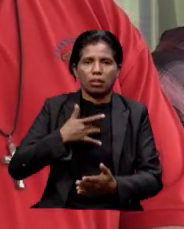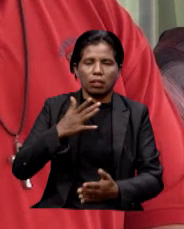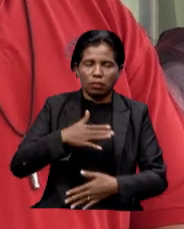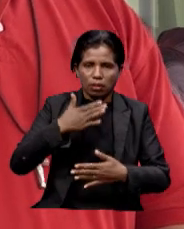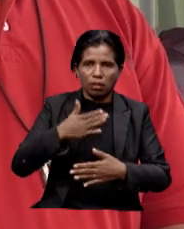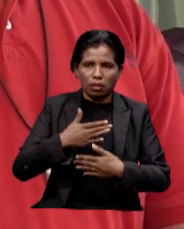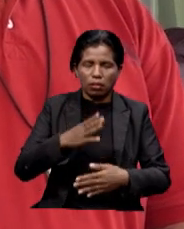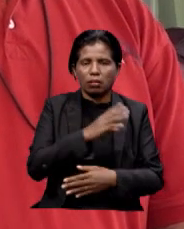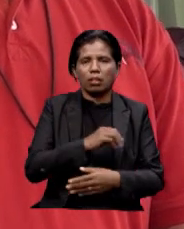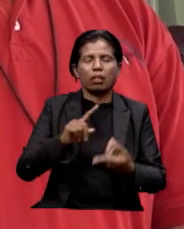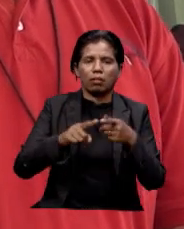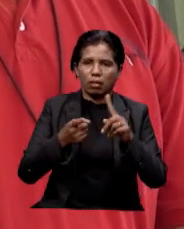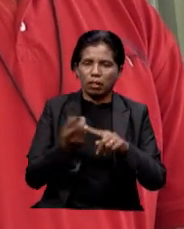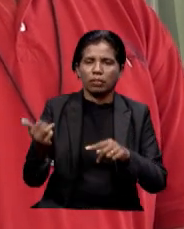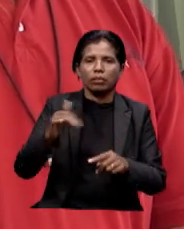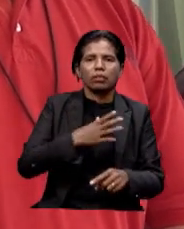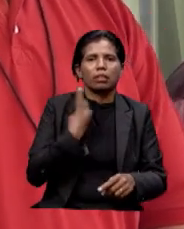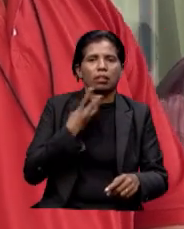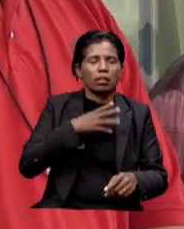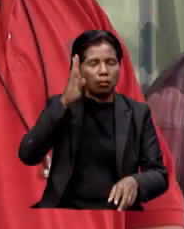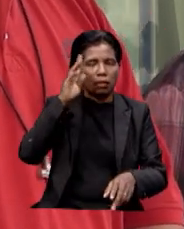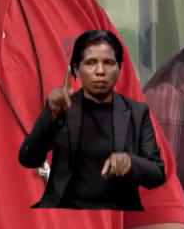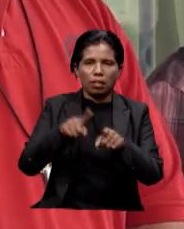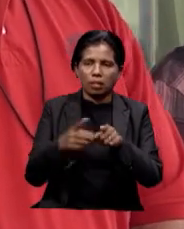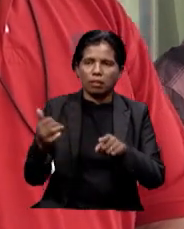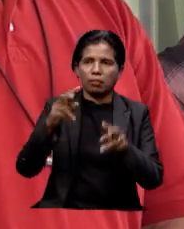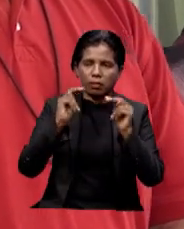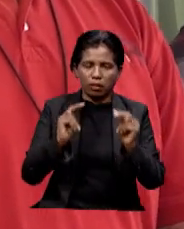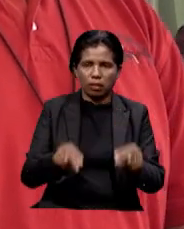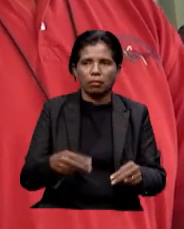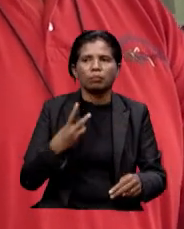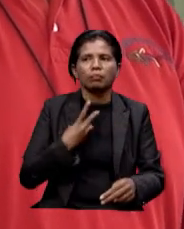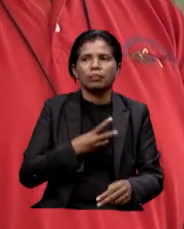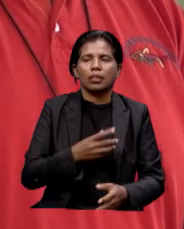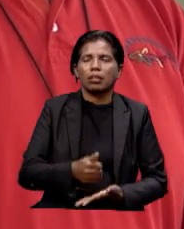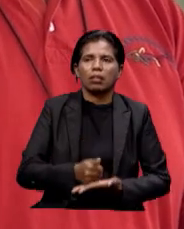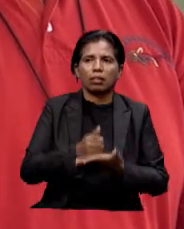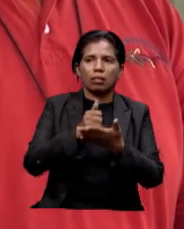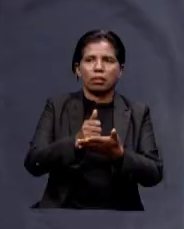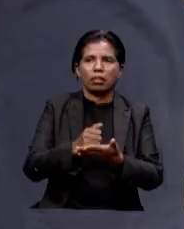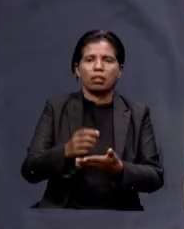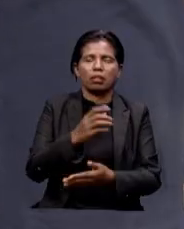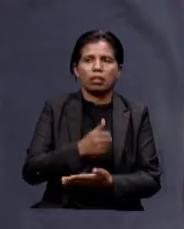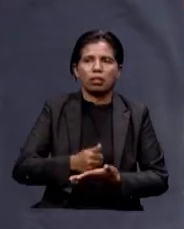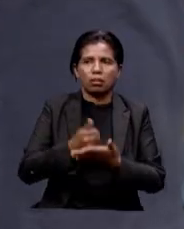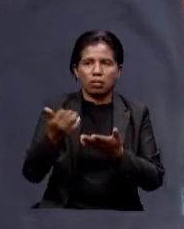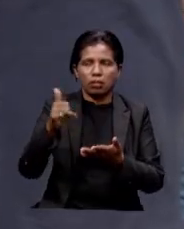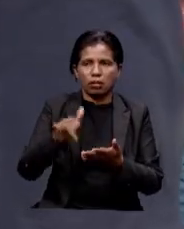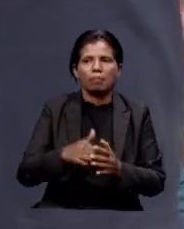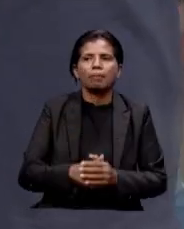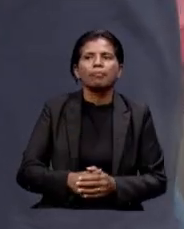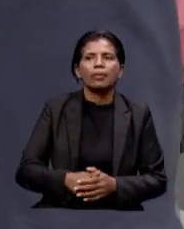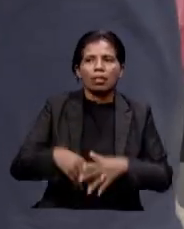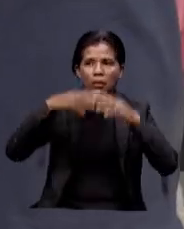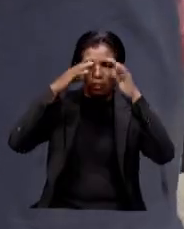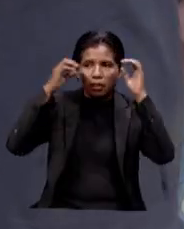nebelon sira, e tenia mawalen sira, liliu sira nebe, precisa, e tenia tulun, e tenia lolo lima basira. Nune,